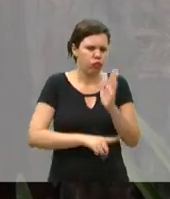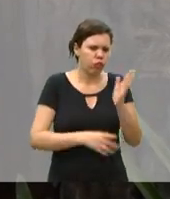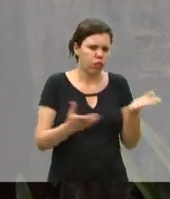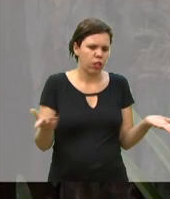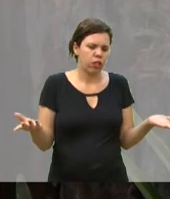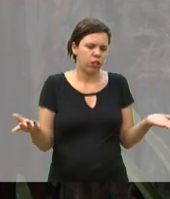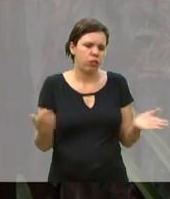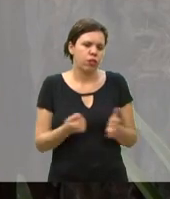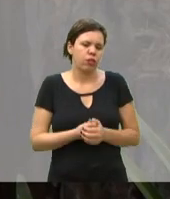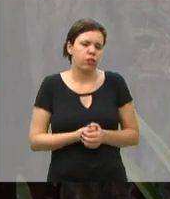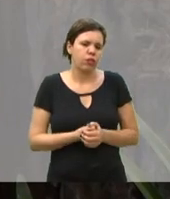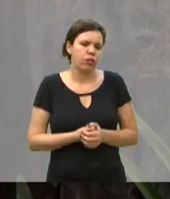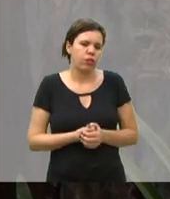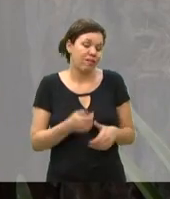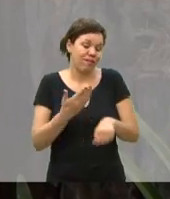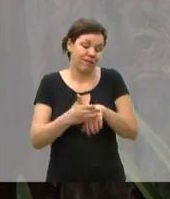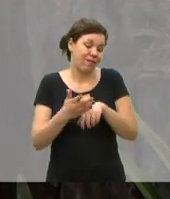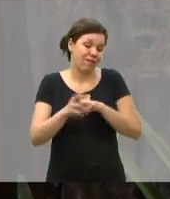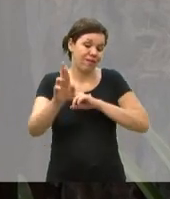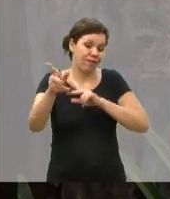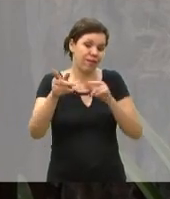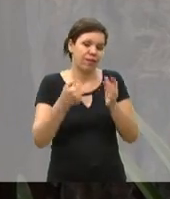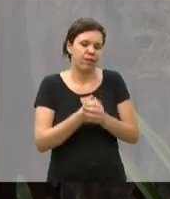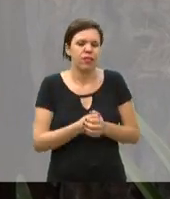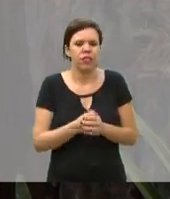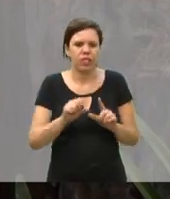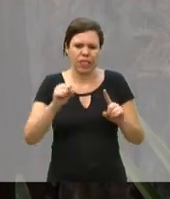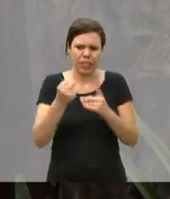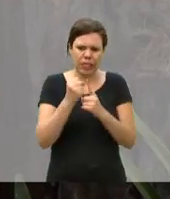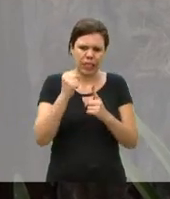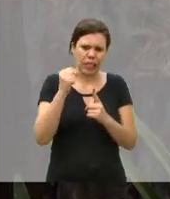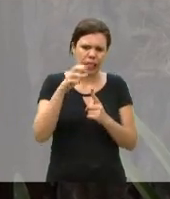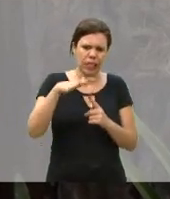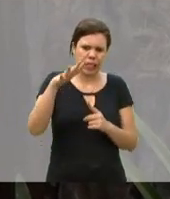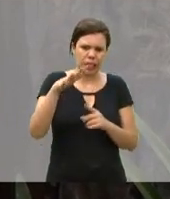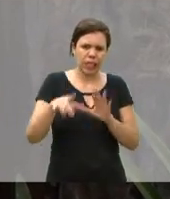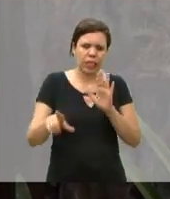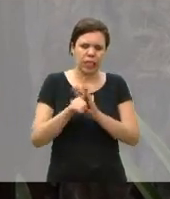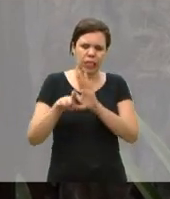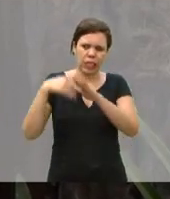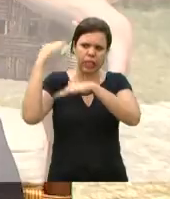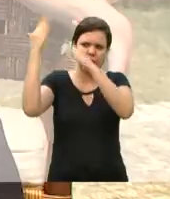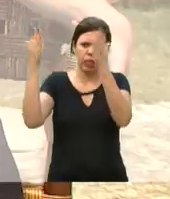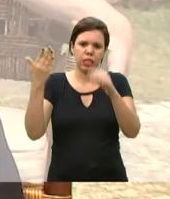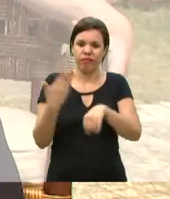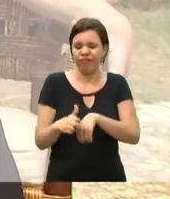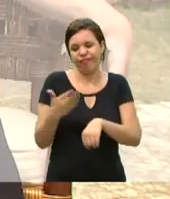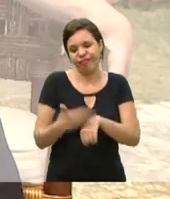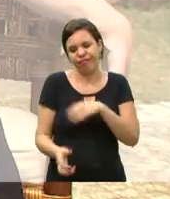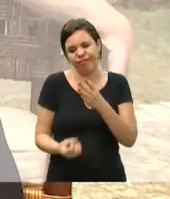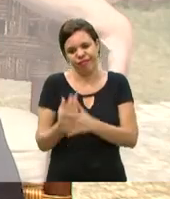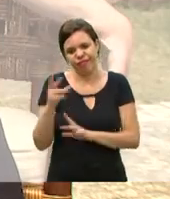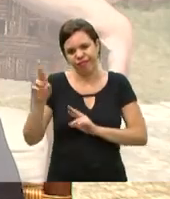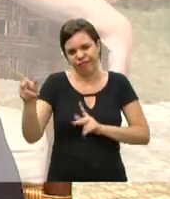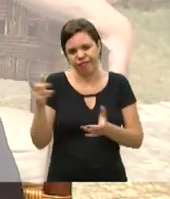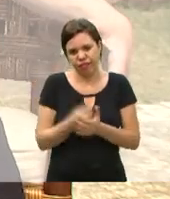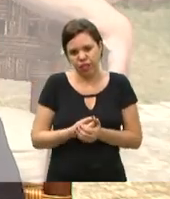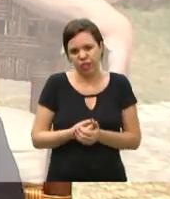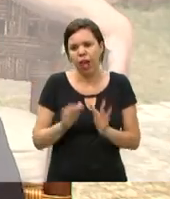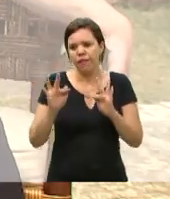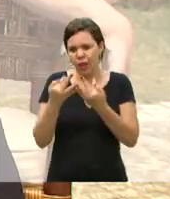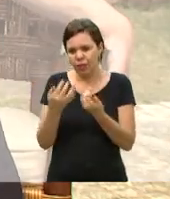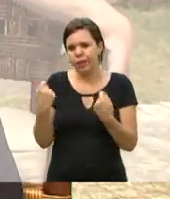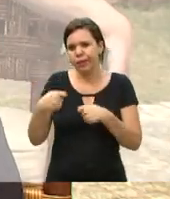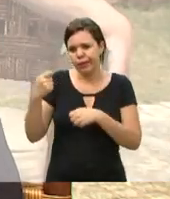direitos, isso, mas na prática é diferente. A sociedade, isso, avançou na lei, mas na prática é diferente, não é? É, os pais têm que